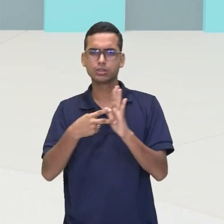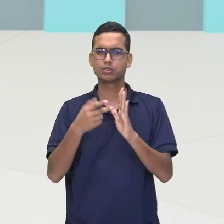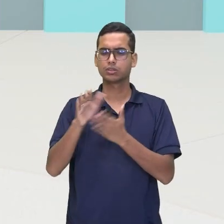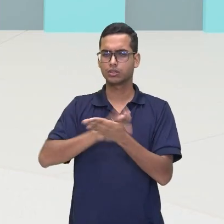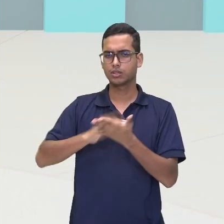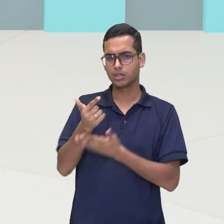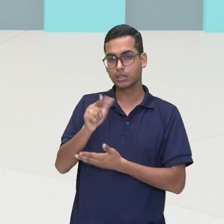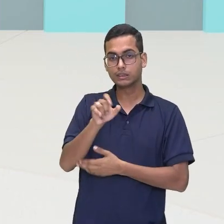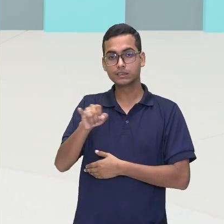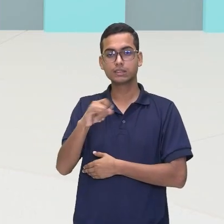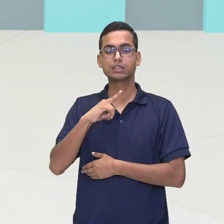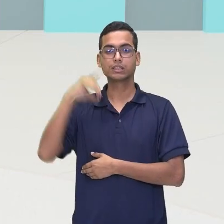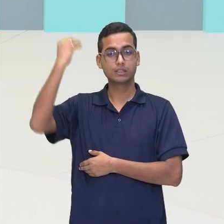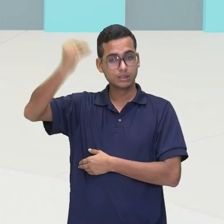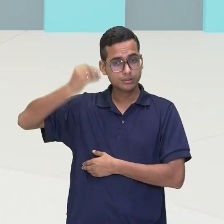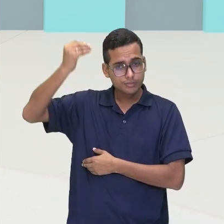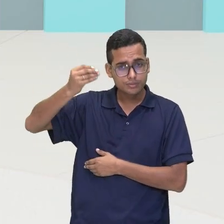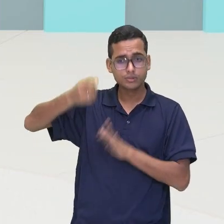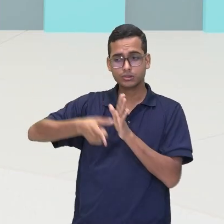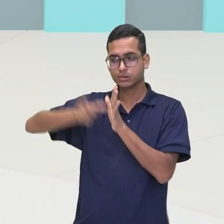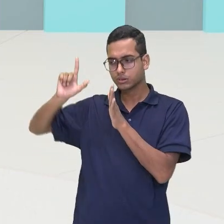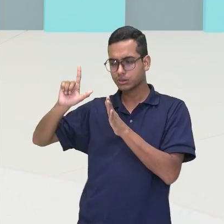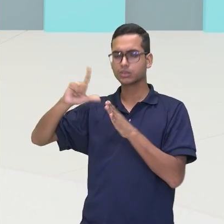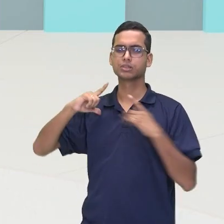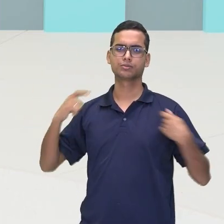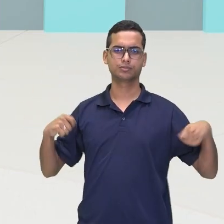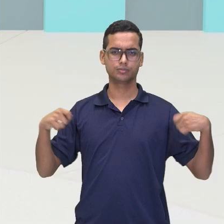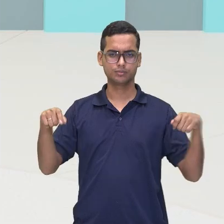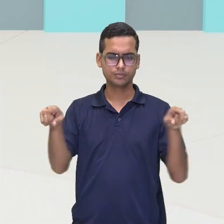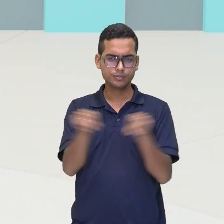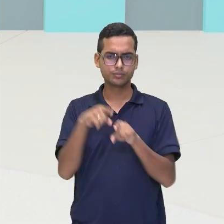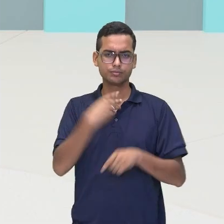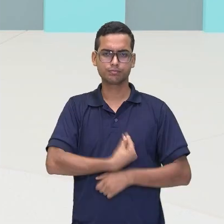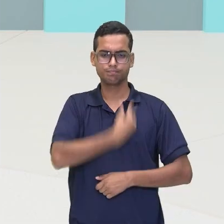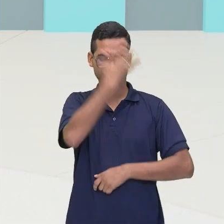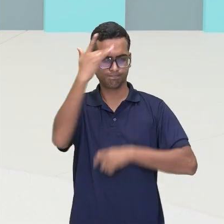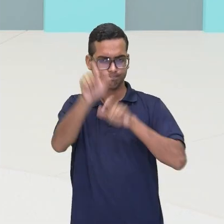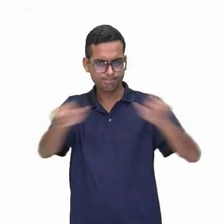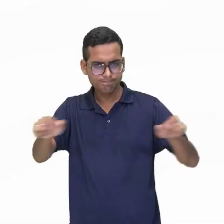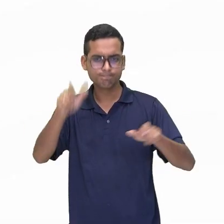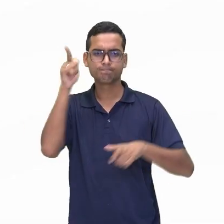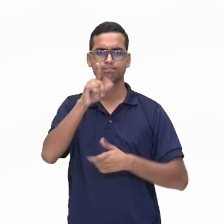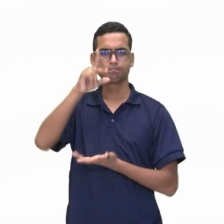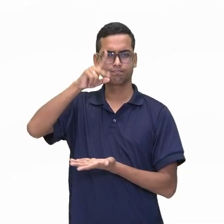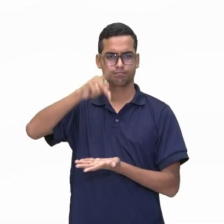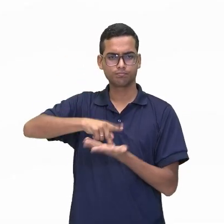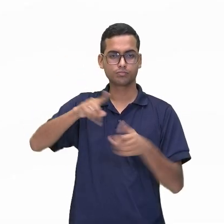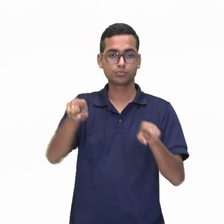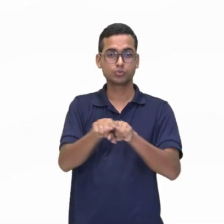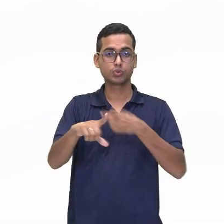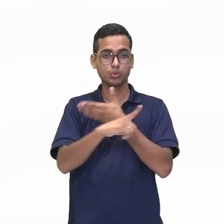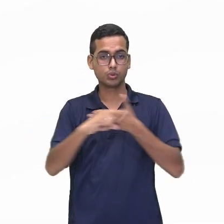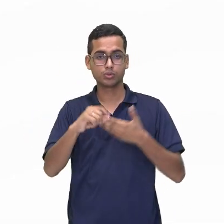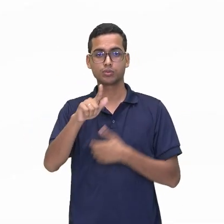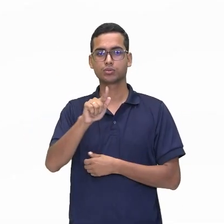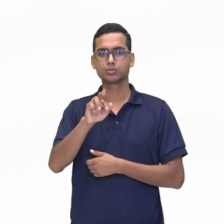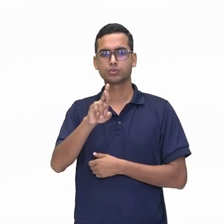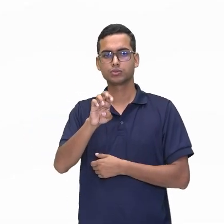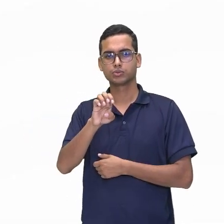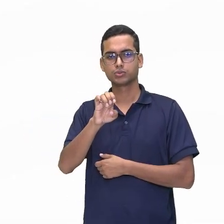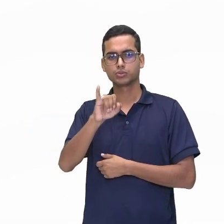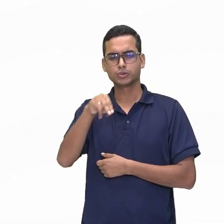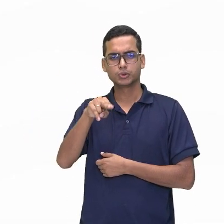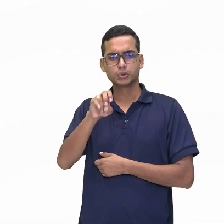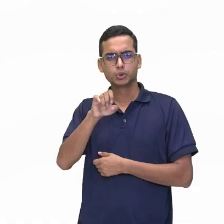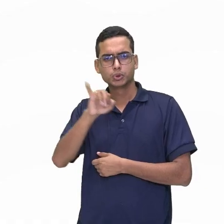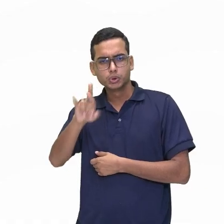tivessem as experiências, as vivências. Então, Greiner e Amorim nos trazem que o corpo é depositário